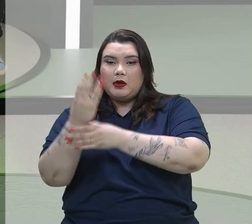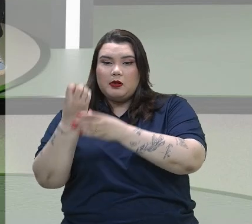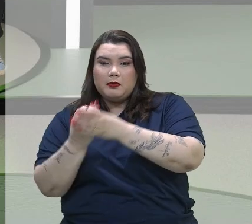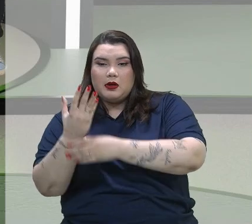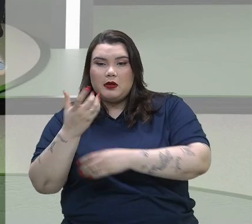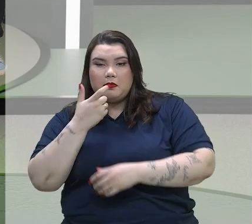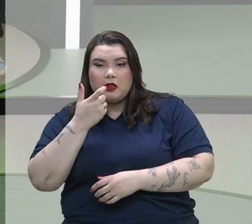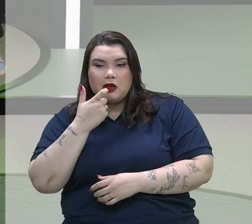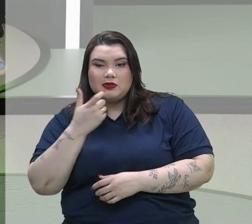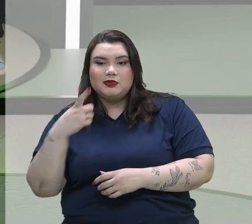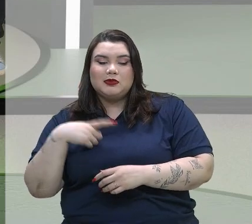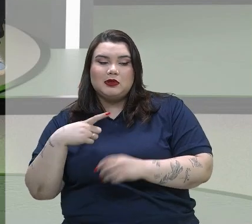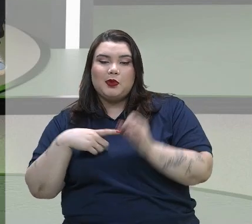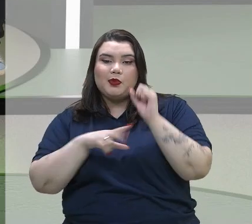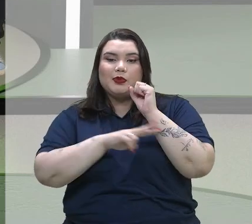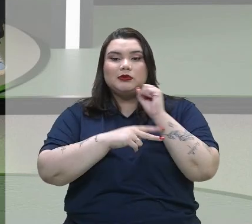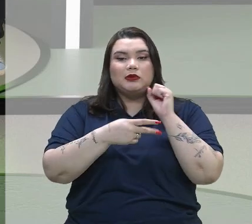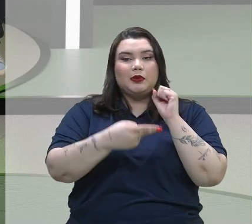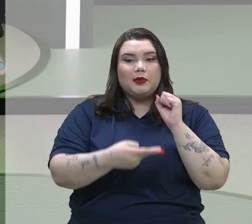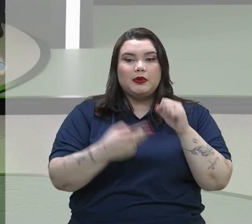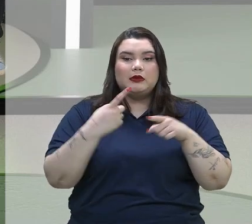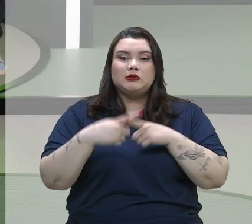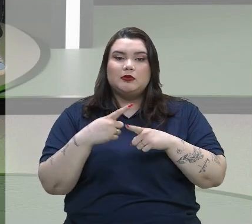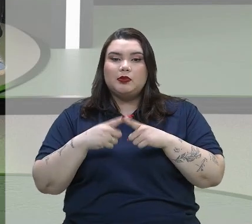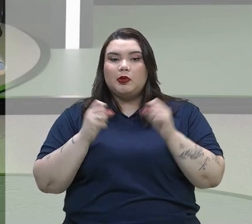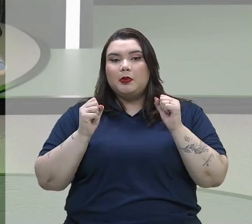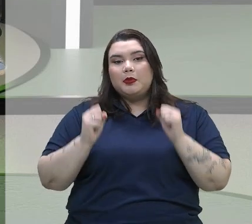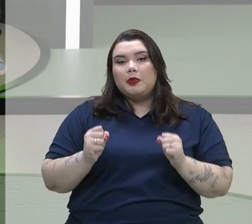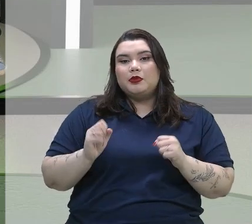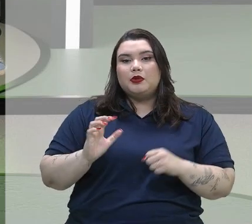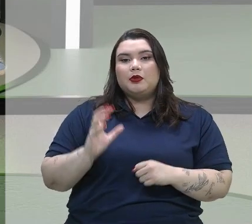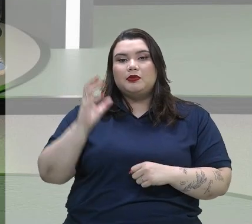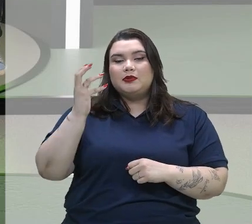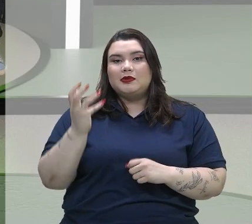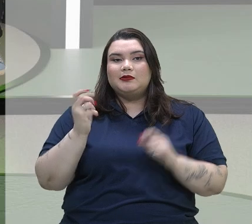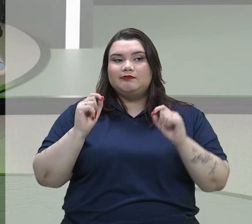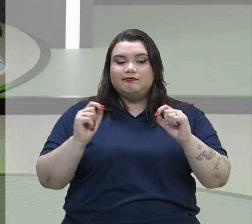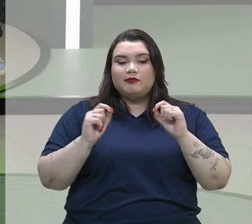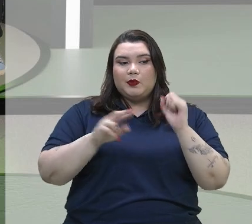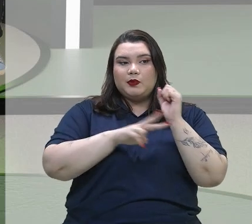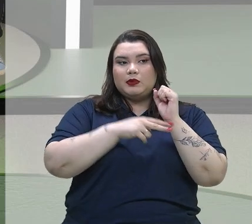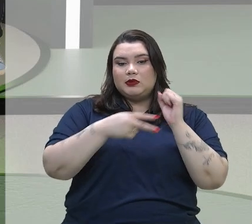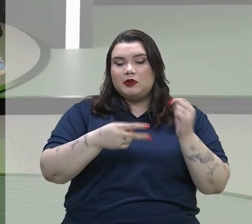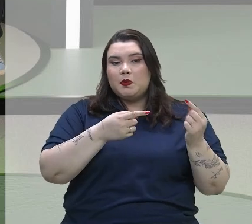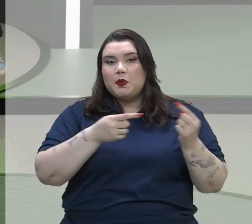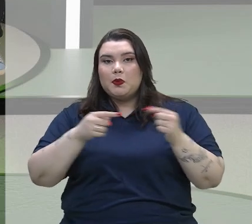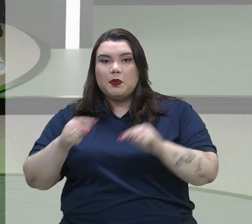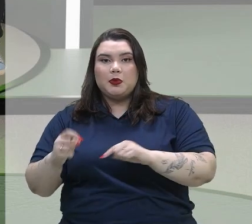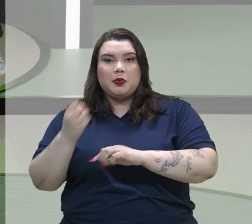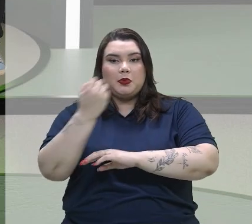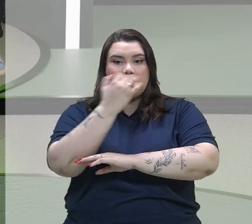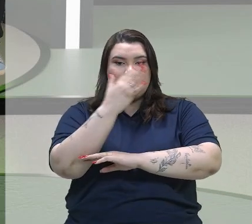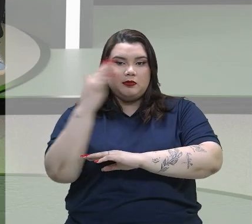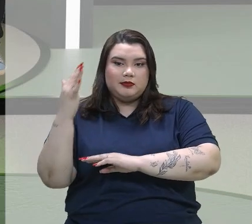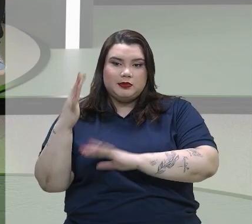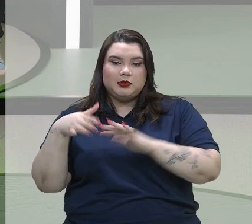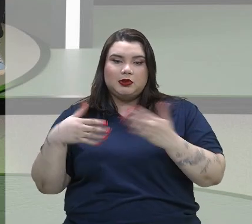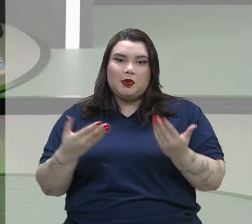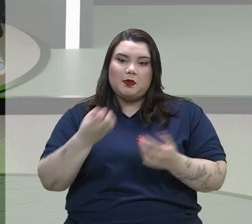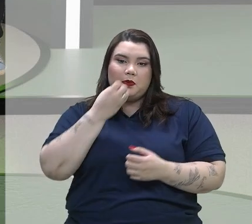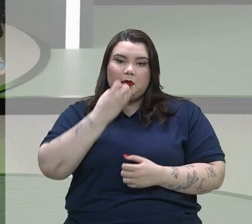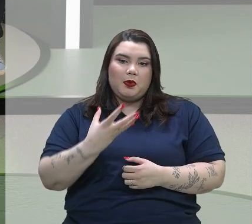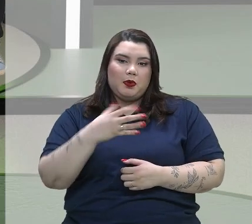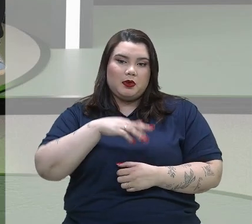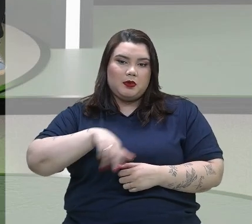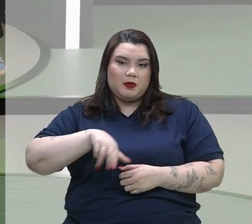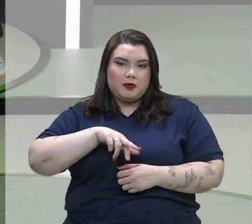tem desafios, porque eles podem dar um impacto, né, ao meio ambiente. Isso não é legal, porque, como eu